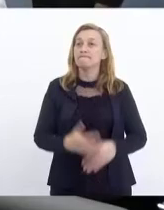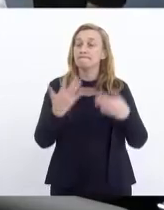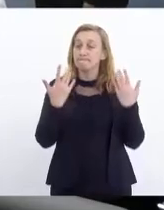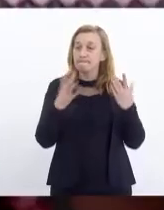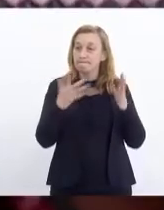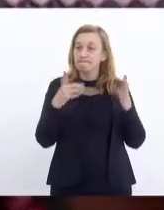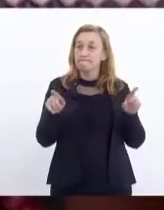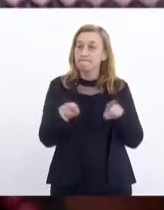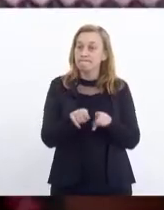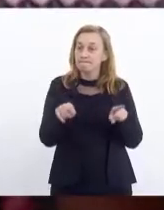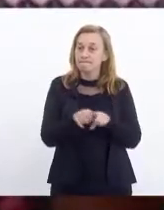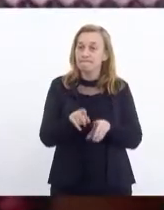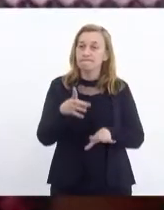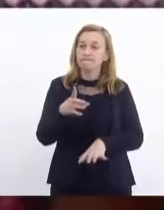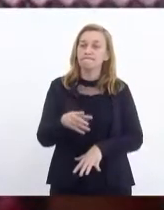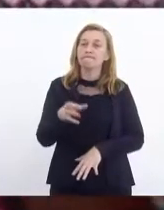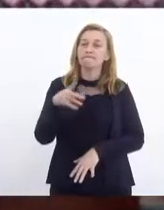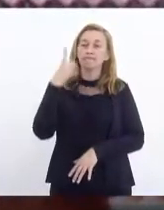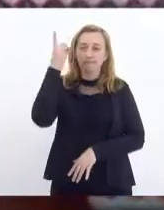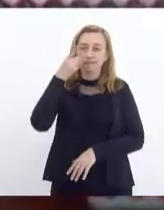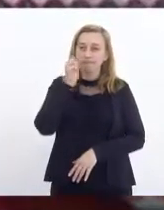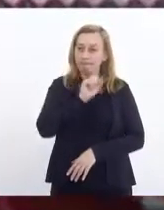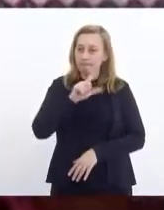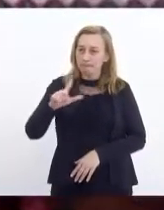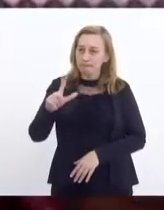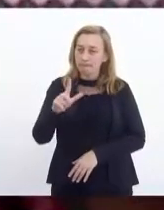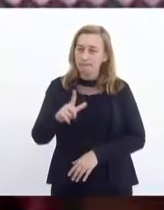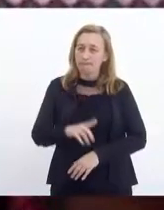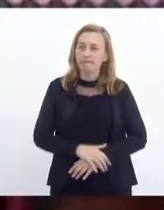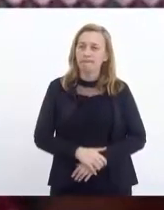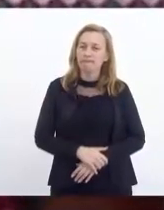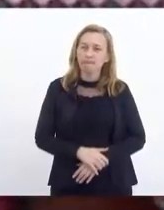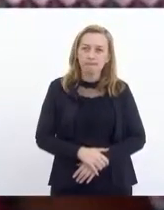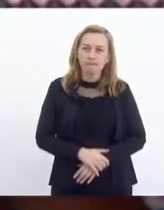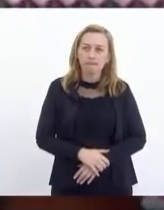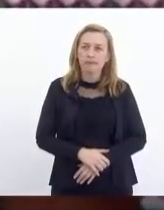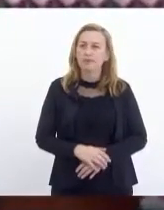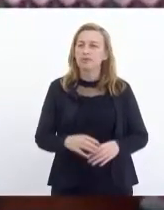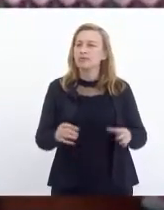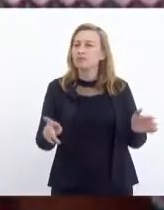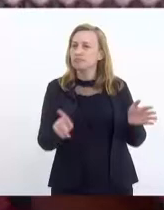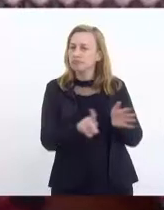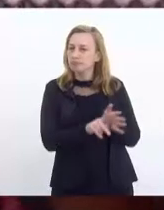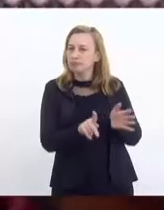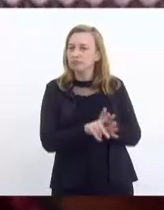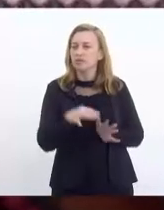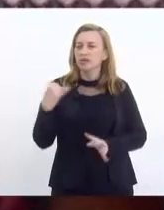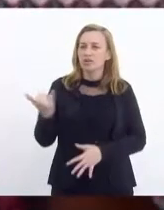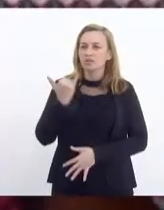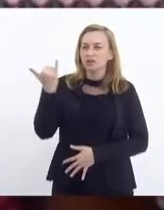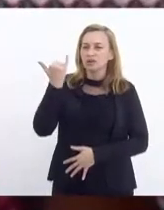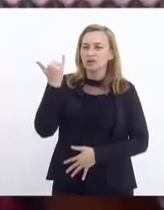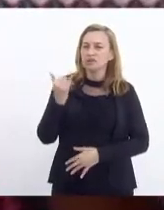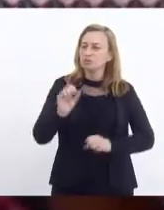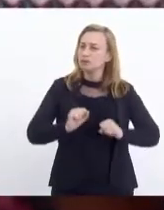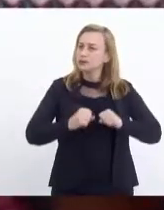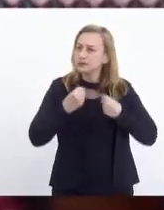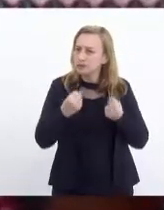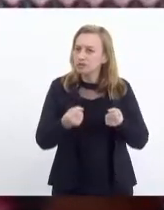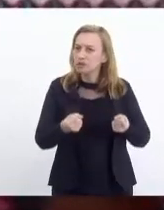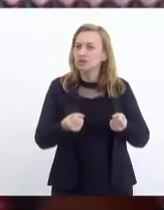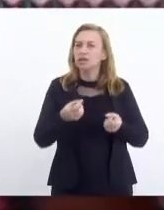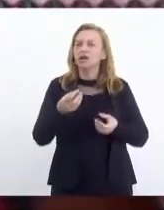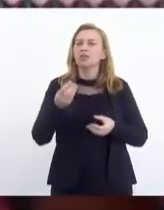Parabenizando também ao deputado Daniel Libremon pela sensibilidade na produção do projeto, a importância da defesa e